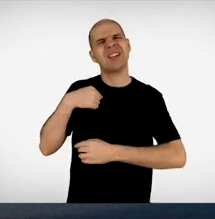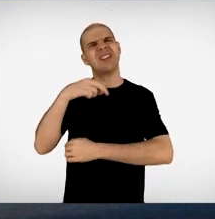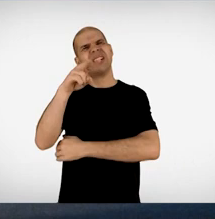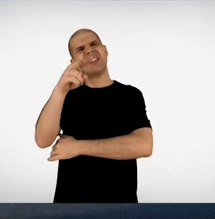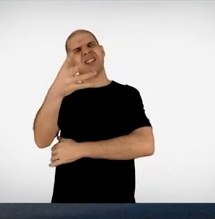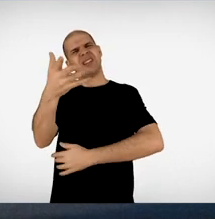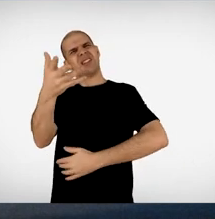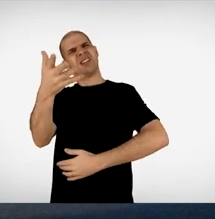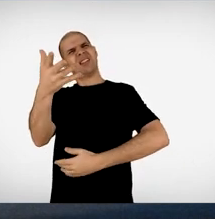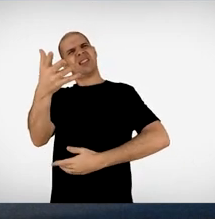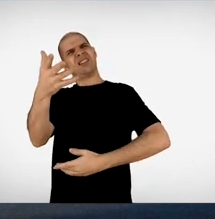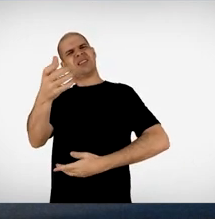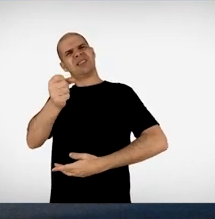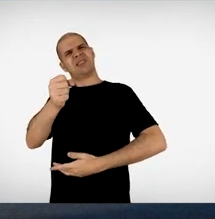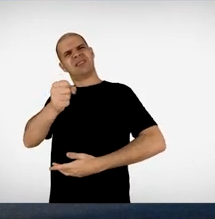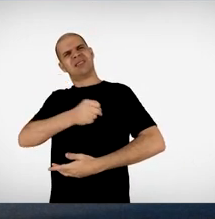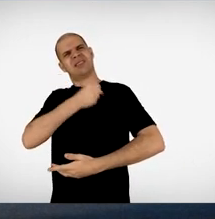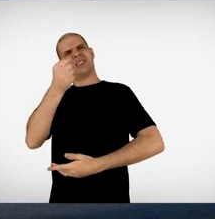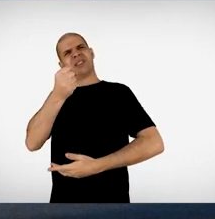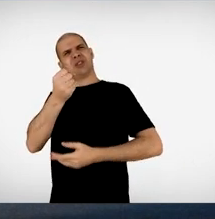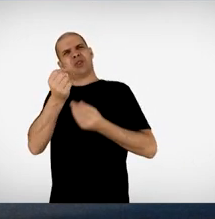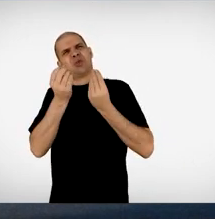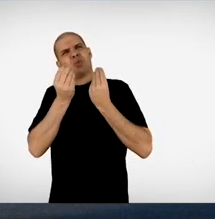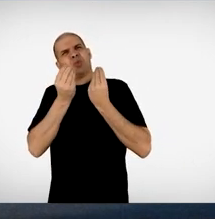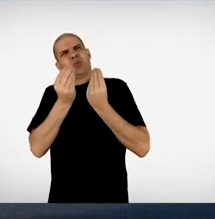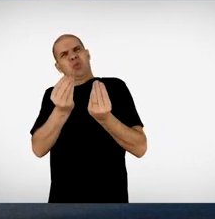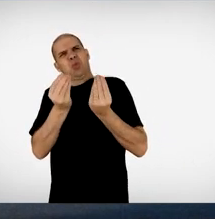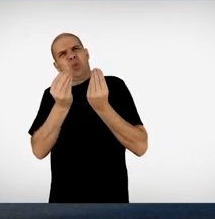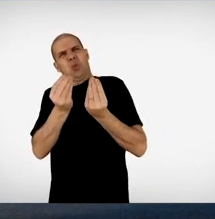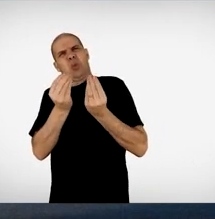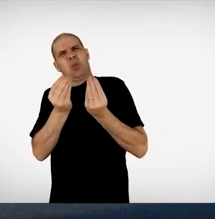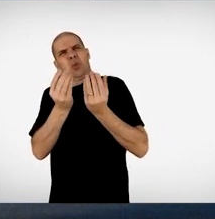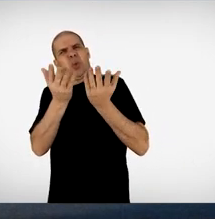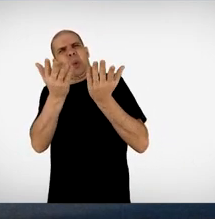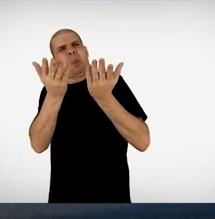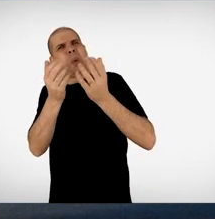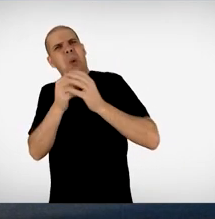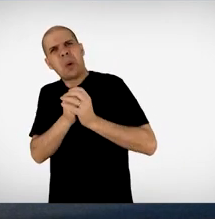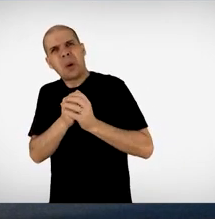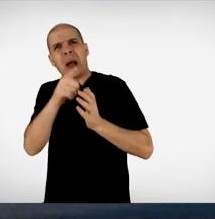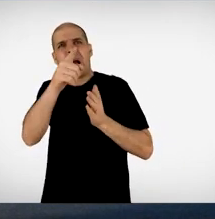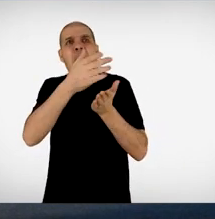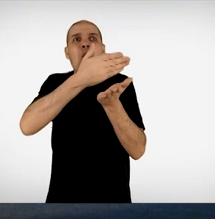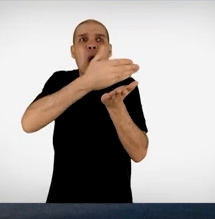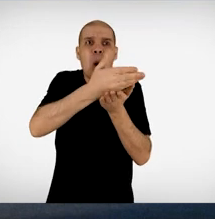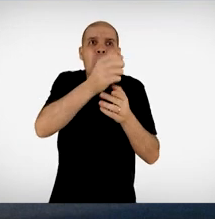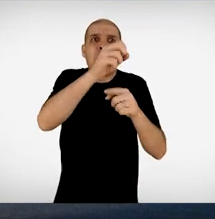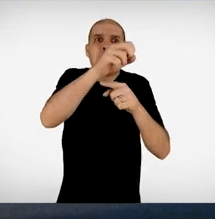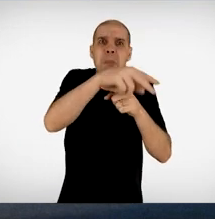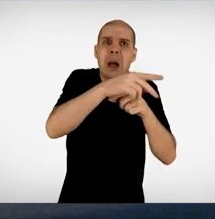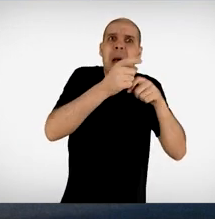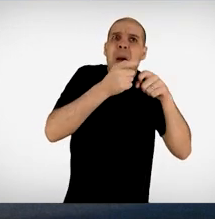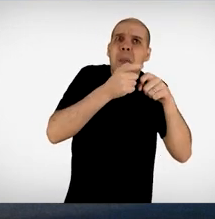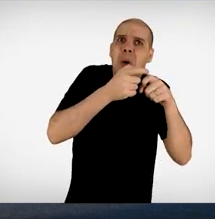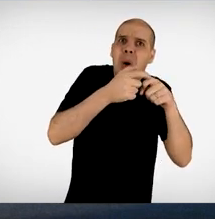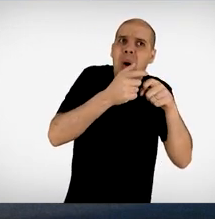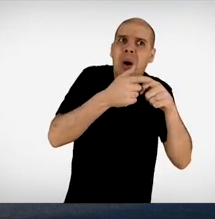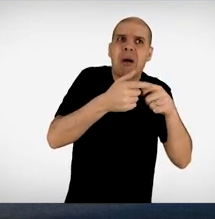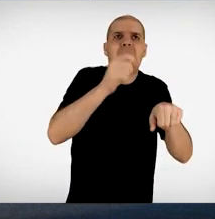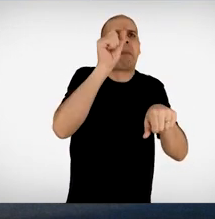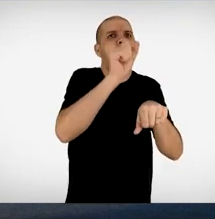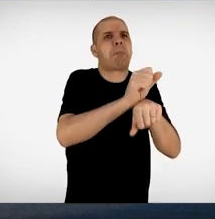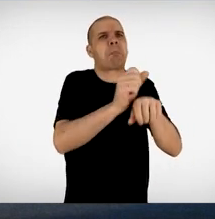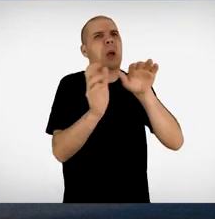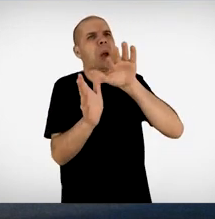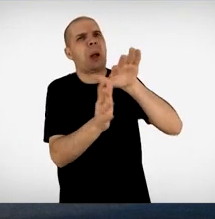Eu senti uma certa preguiça que veio assim na minha cabeça. Ah, ela pode entrar na medicina e largar, mudar de curso, parar e trabalhar em qualquer